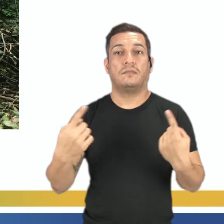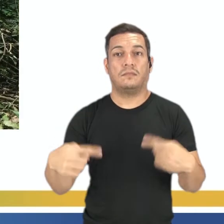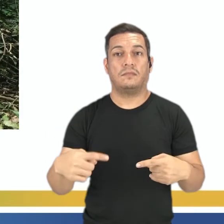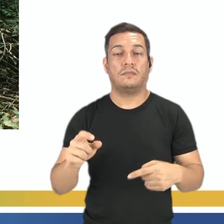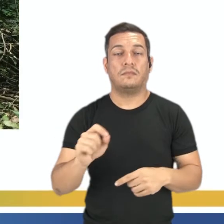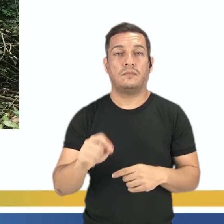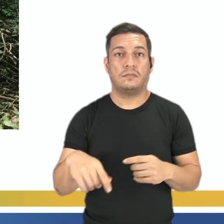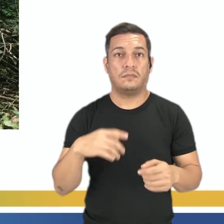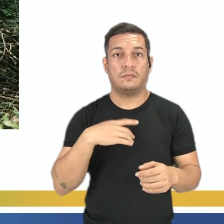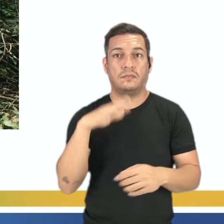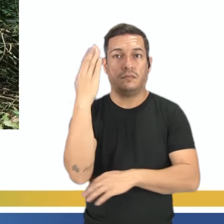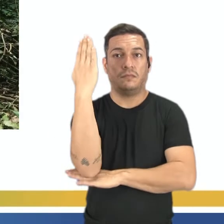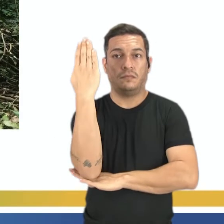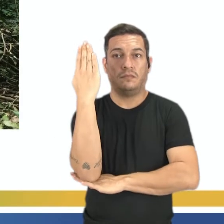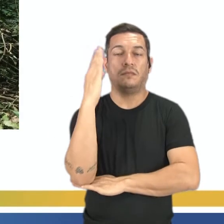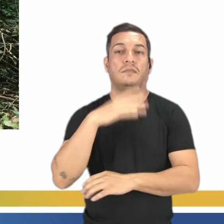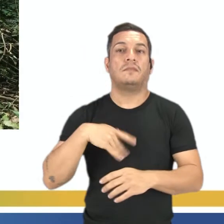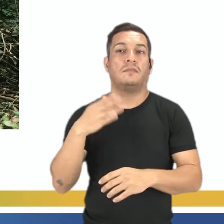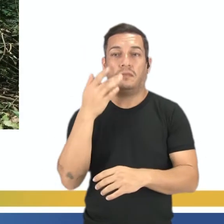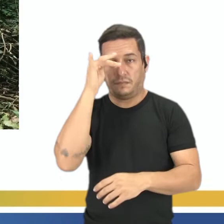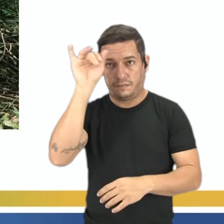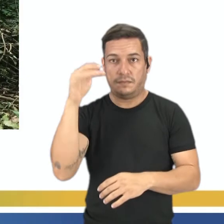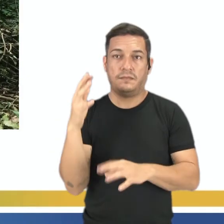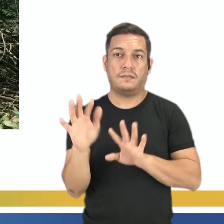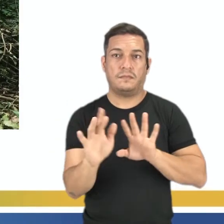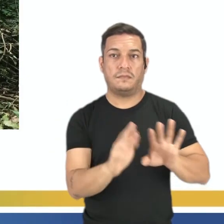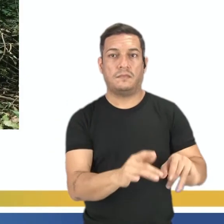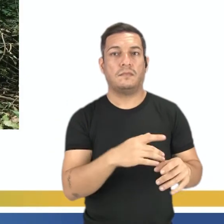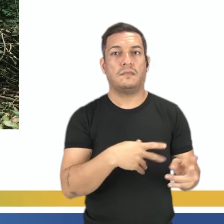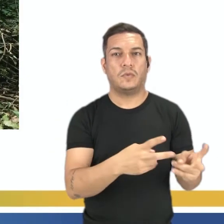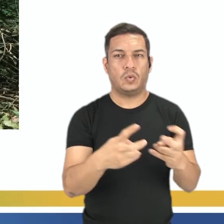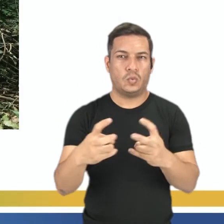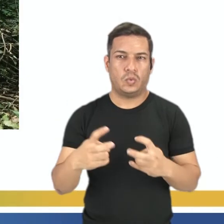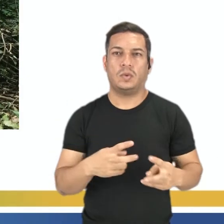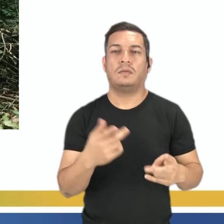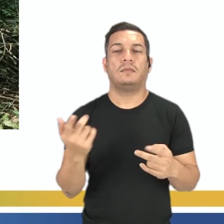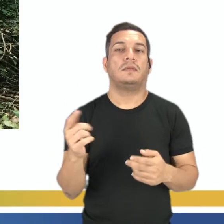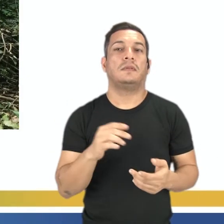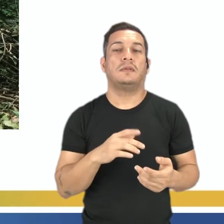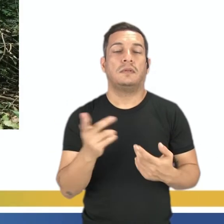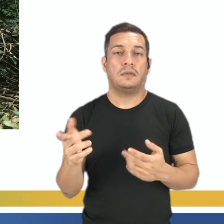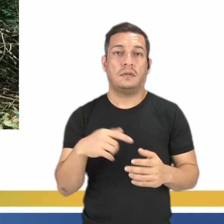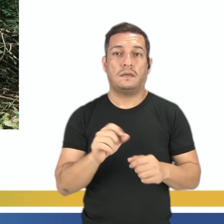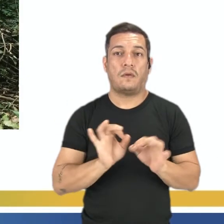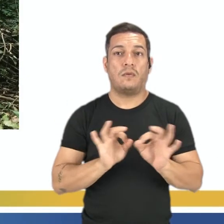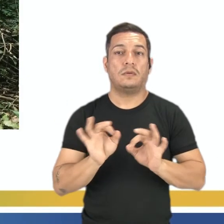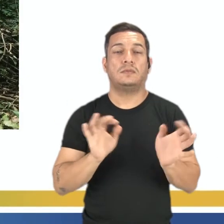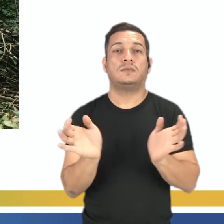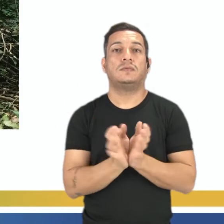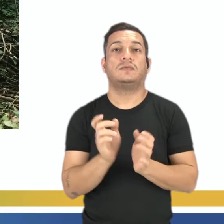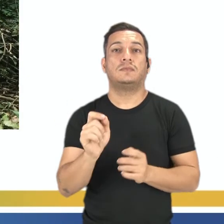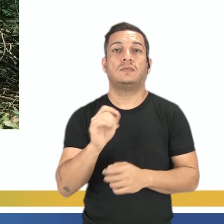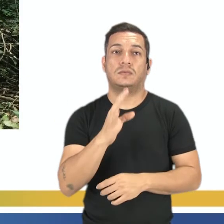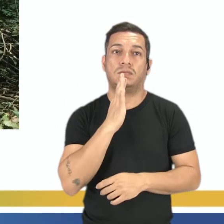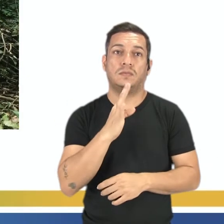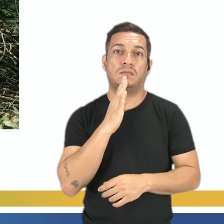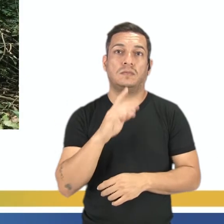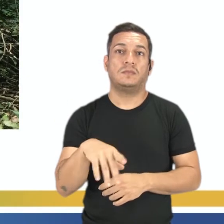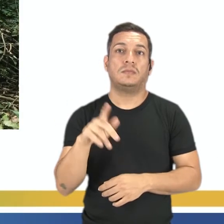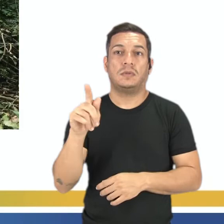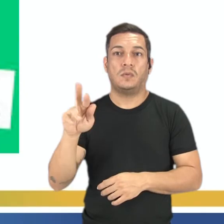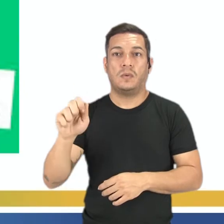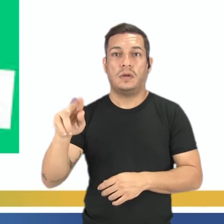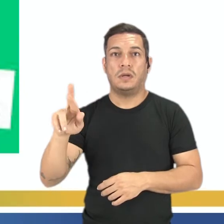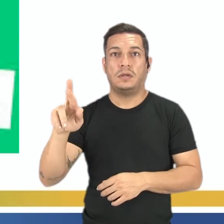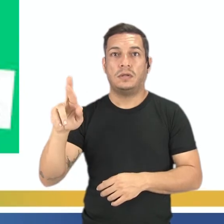combater, né, a questão dos madeireiros, para não invadir, para não desmatar, para não tirar a madeira. Então eles formam grupos, que são os grupos conhecidos como